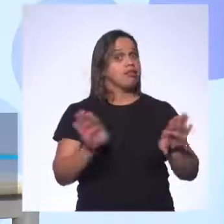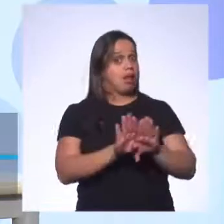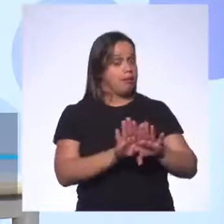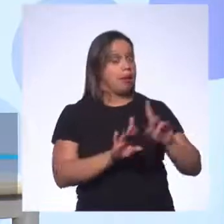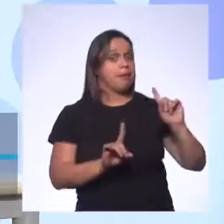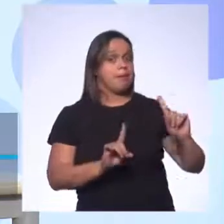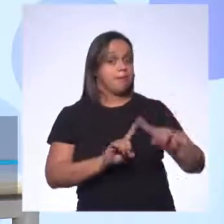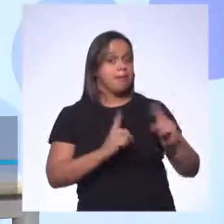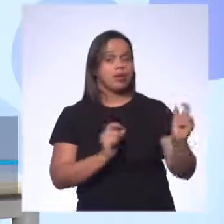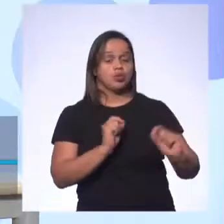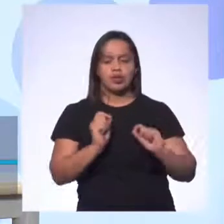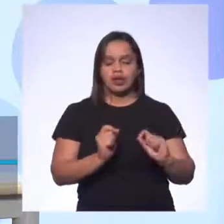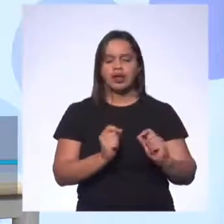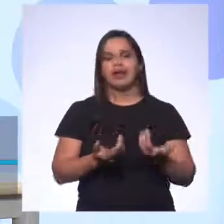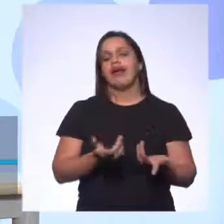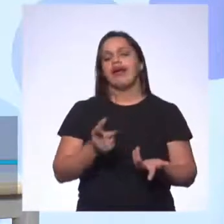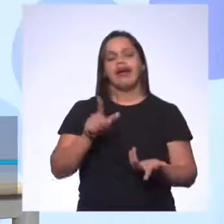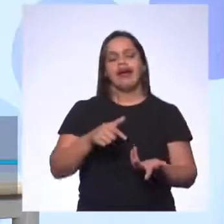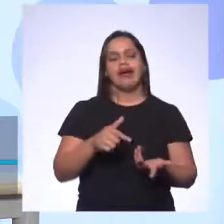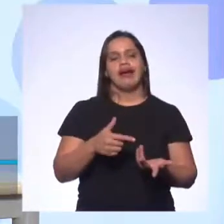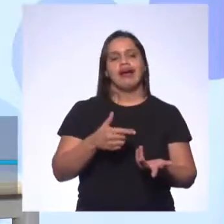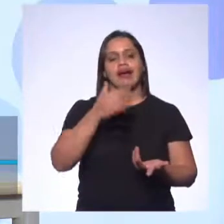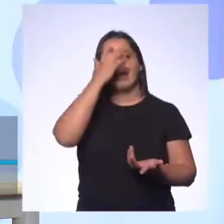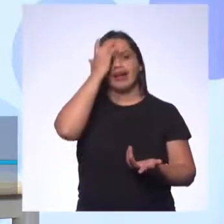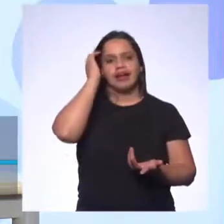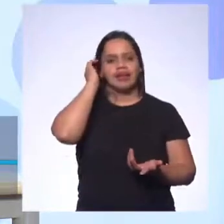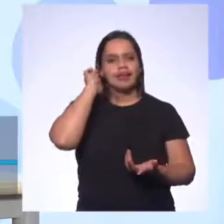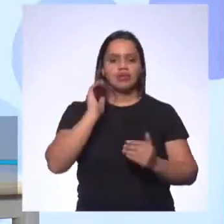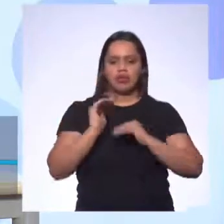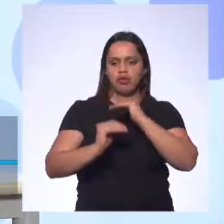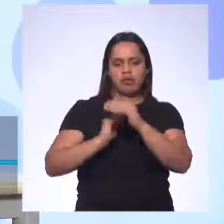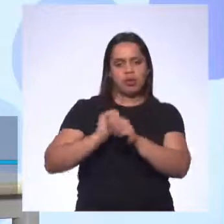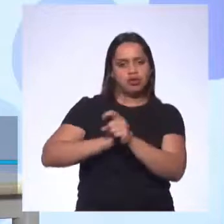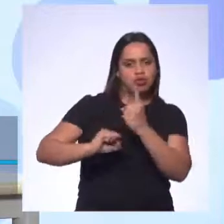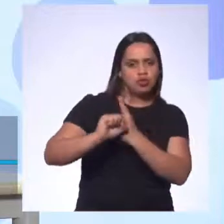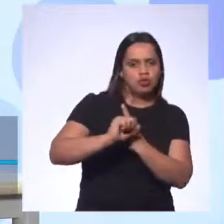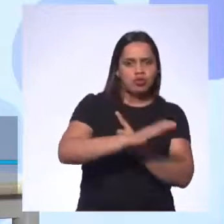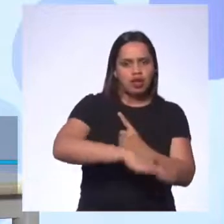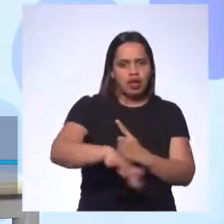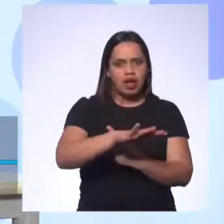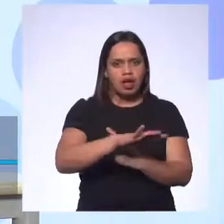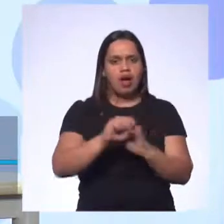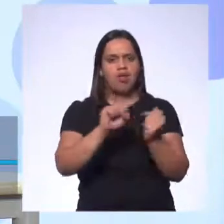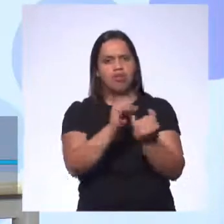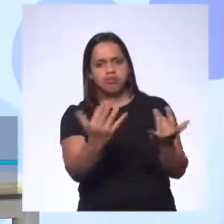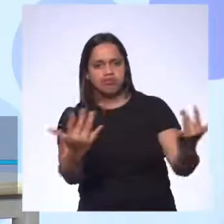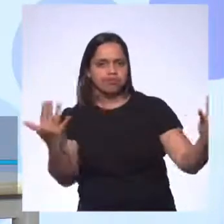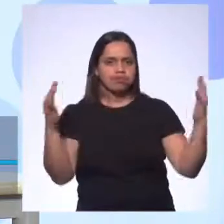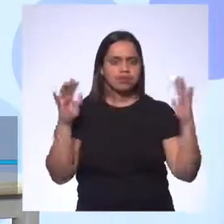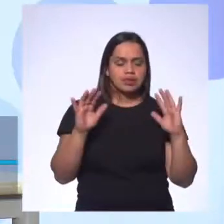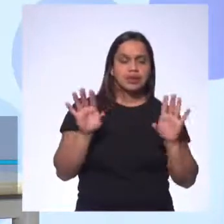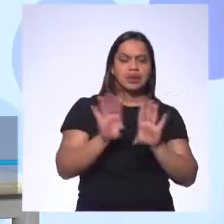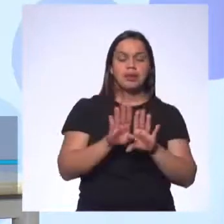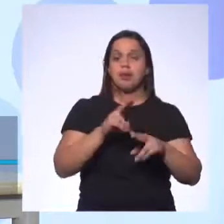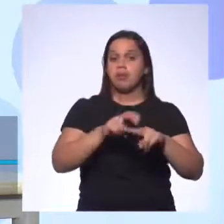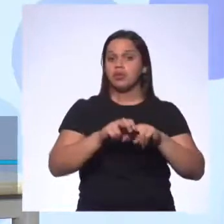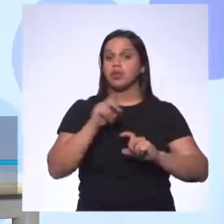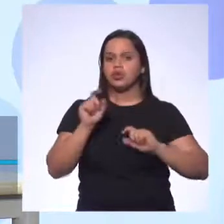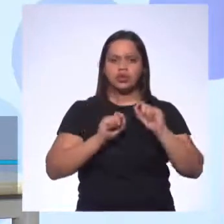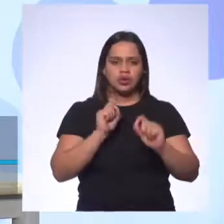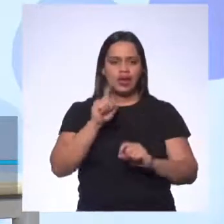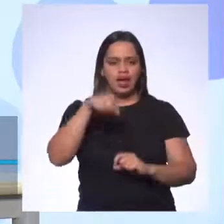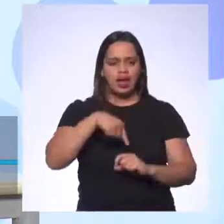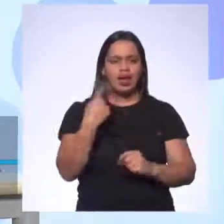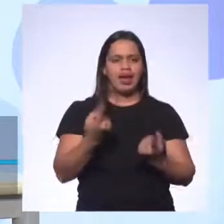do princípio, né, do desenvolvimento social, do desenvolvimento ambiental, por isso que a ideia de